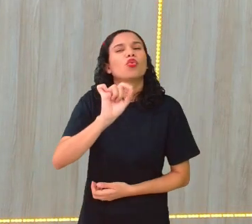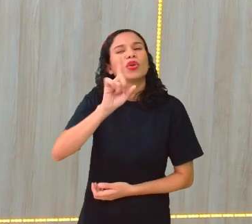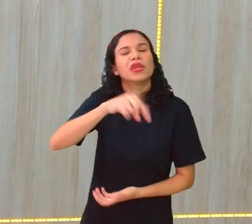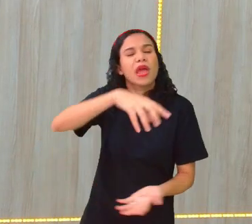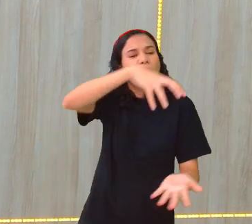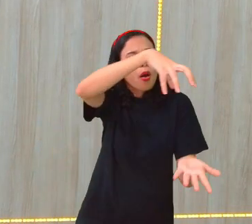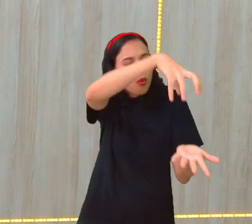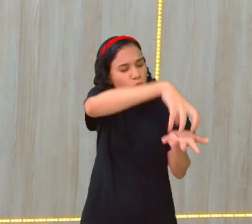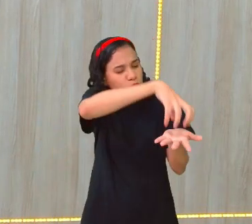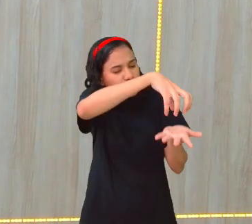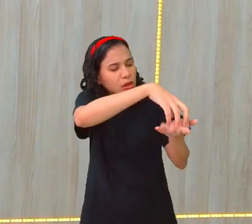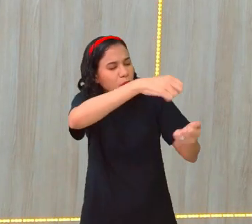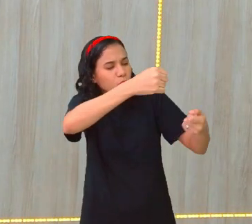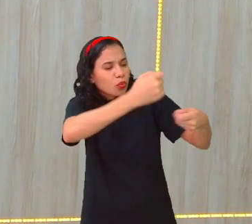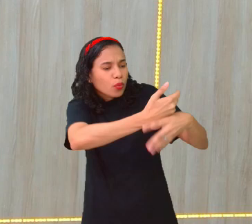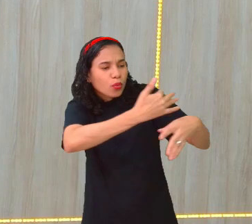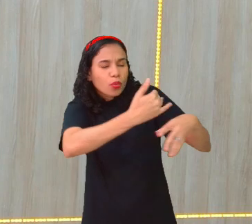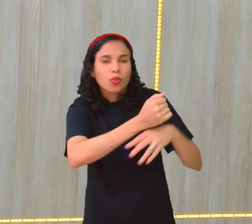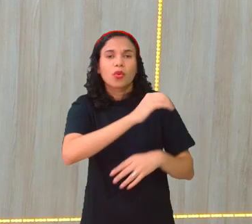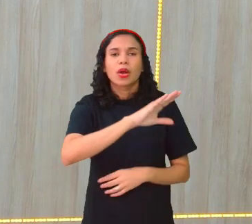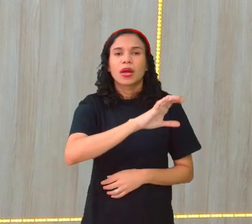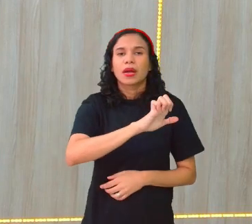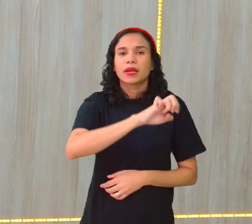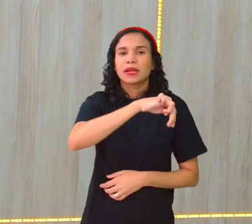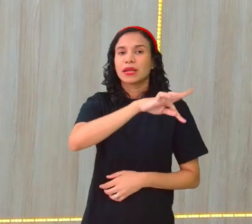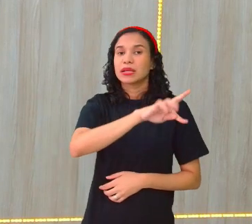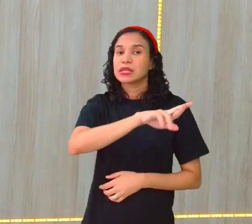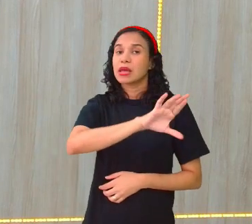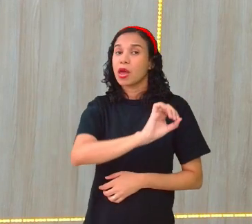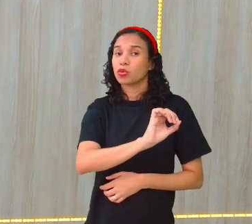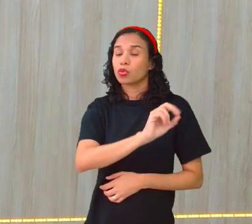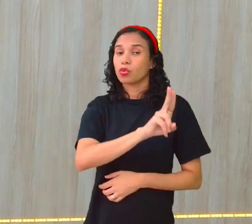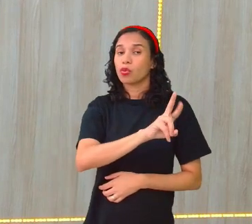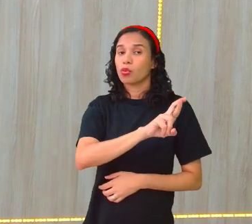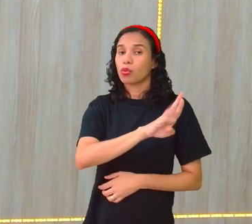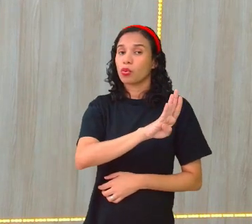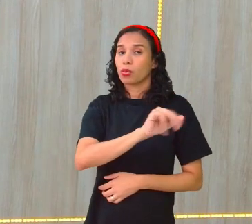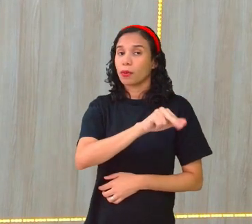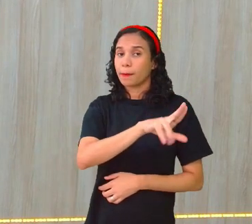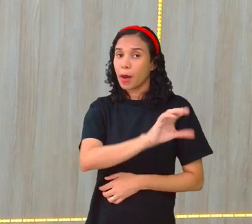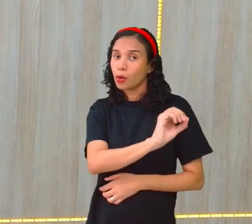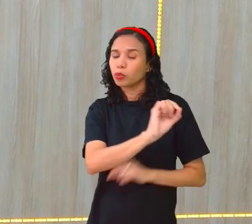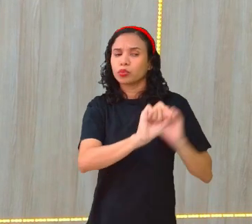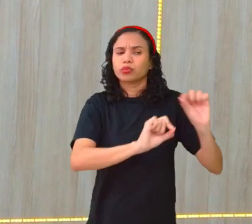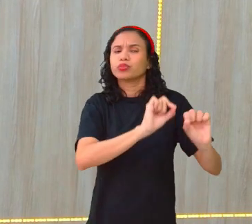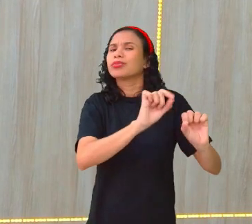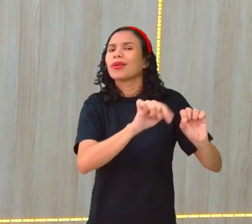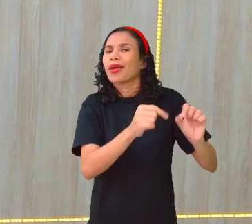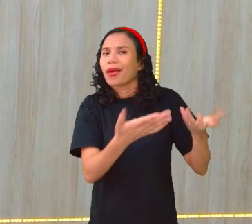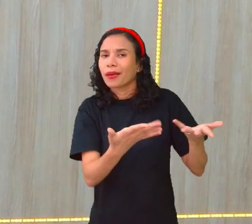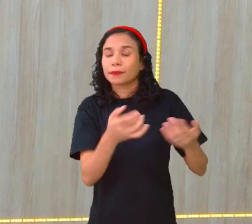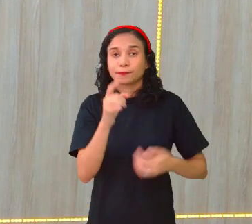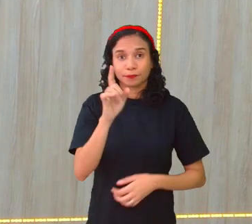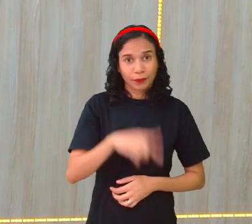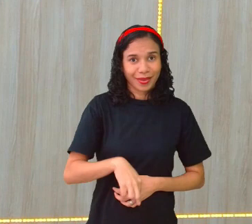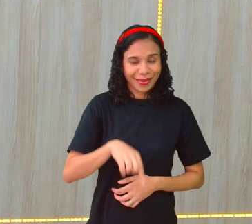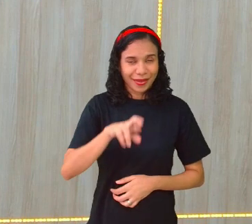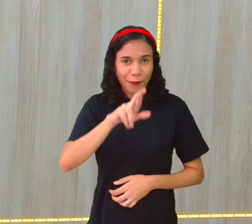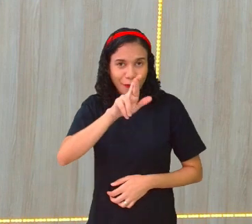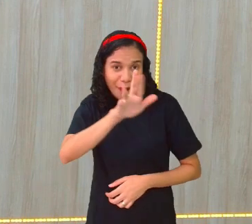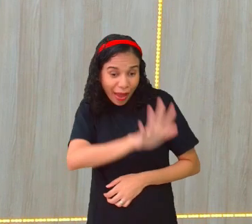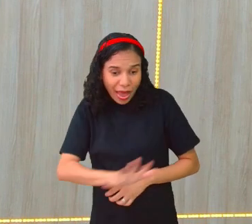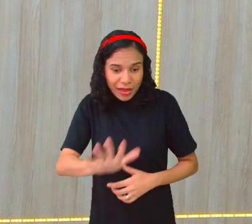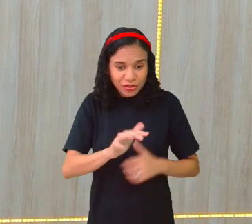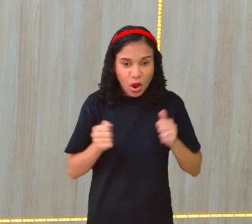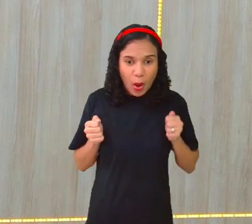um centro urbano? Como é que a gente pode definir o centro urbano? Então, é uma região mais ativa de uma